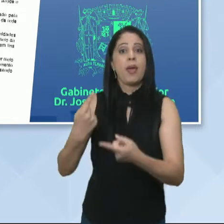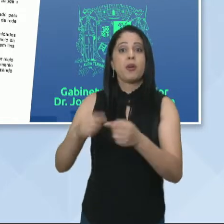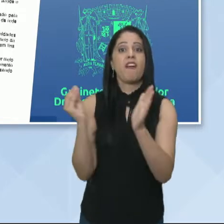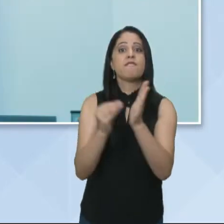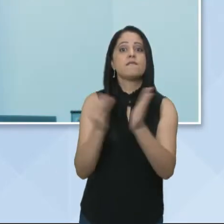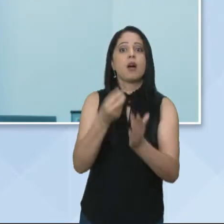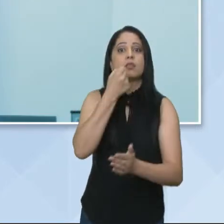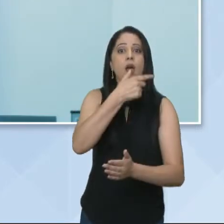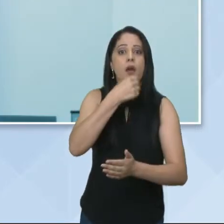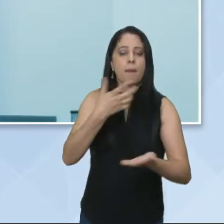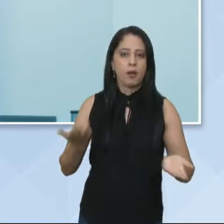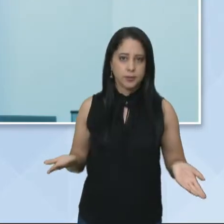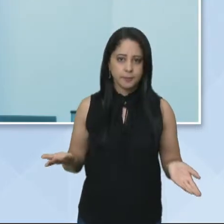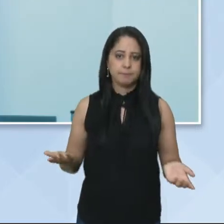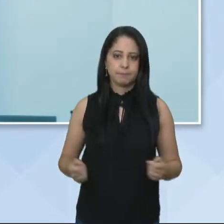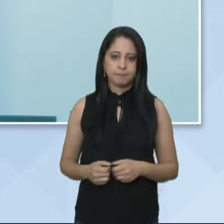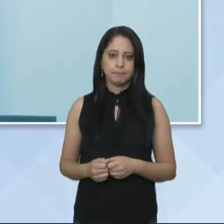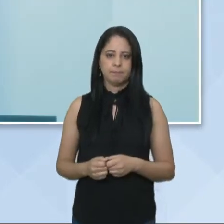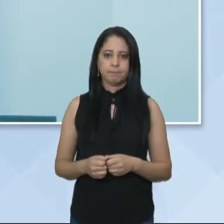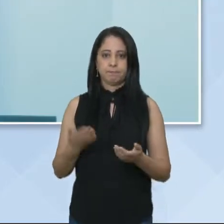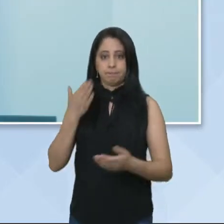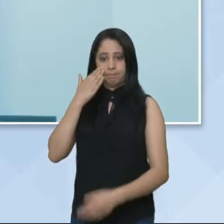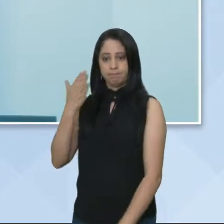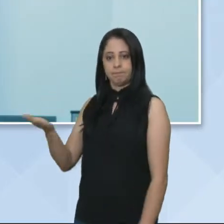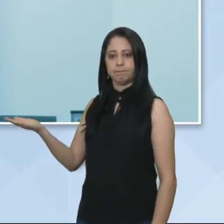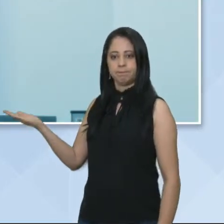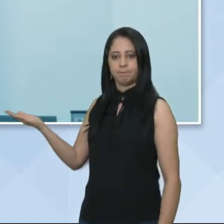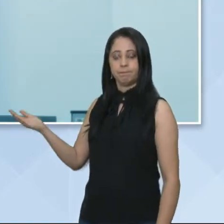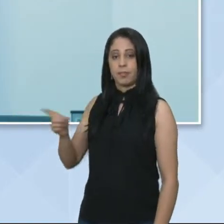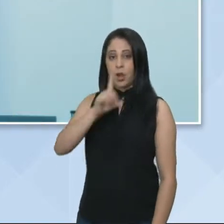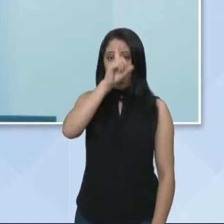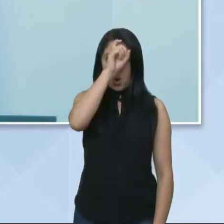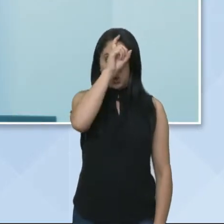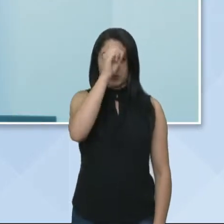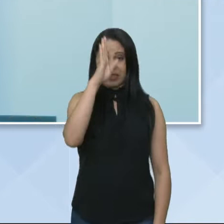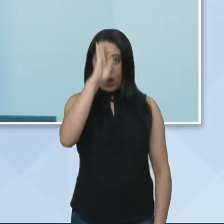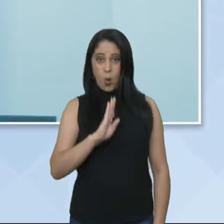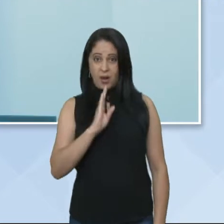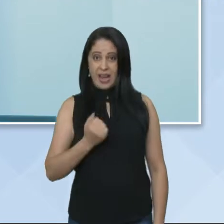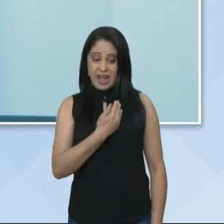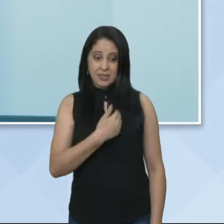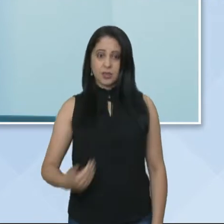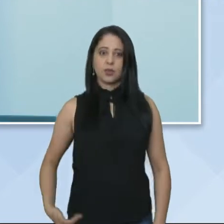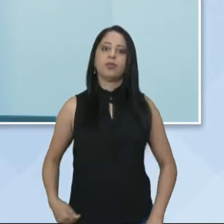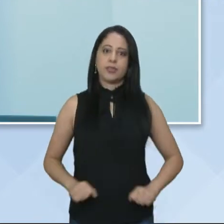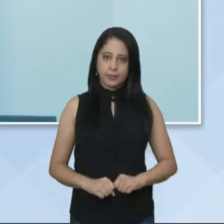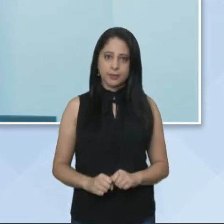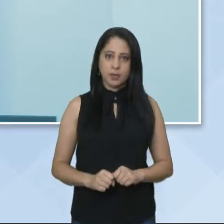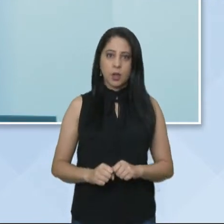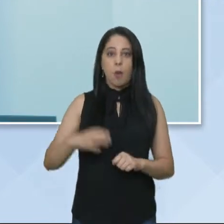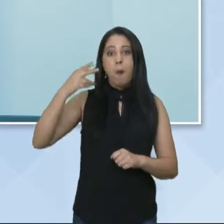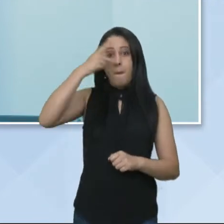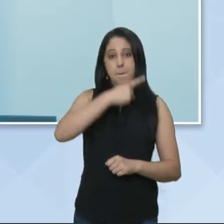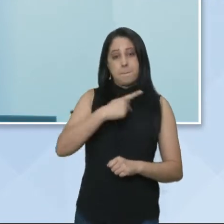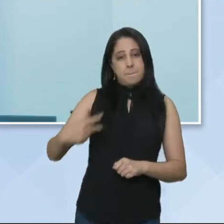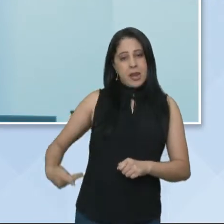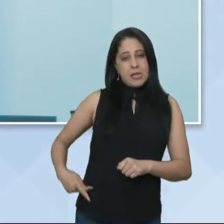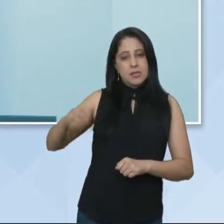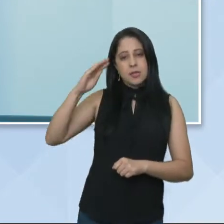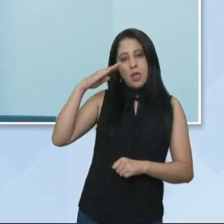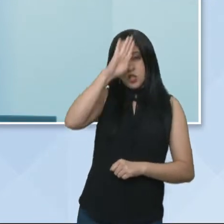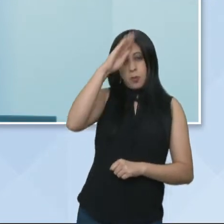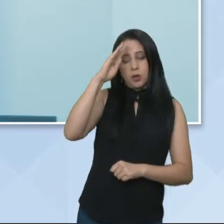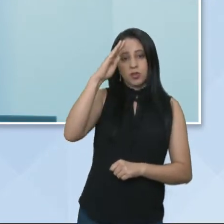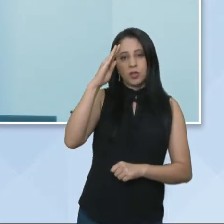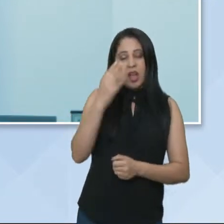Próximo. Hospital público. Está aqui outro problema. O Bolsonaro tirou dos hospitais